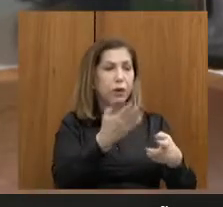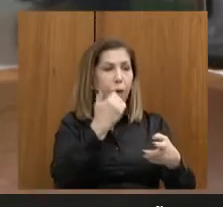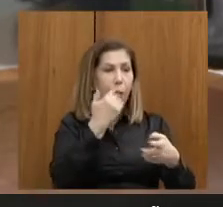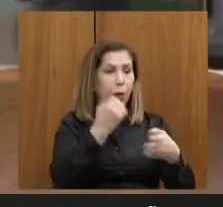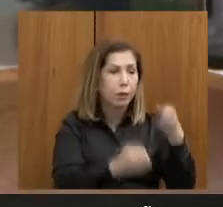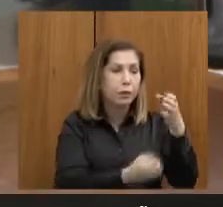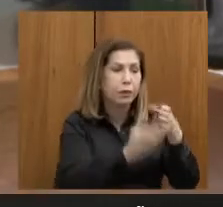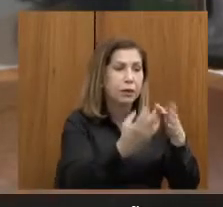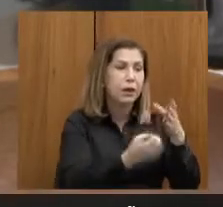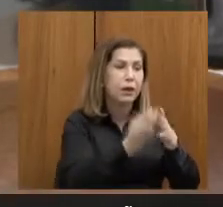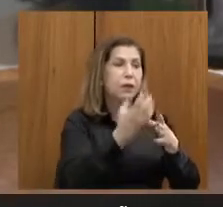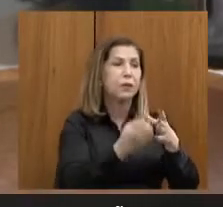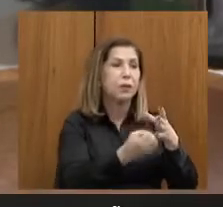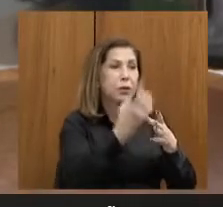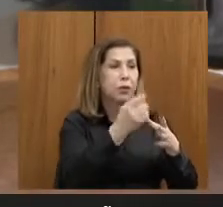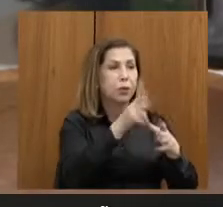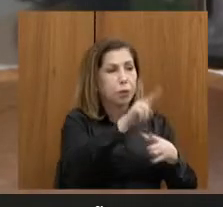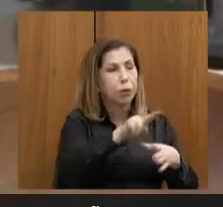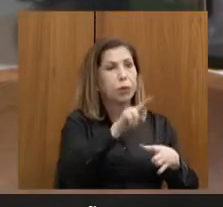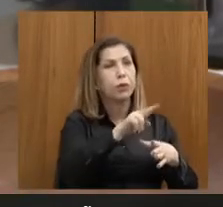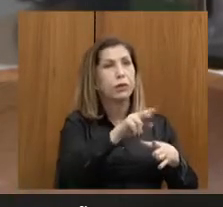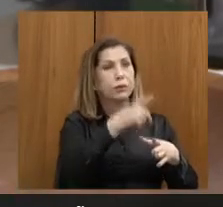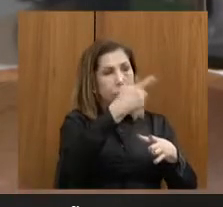cria e recria